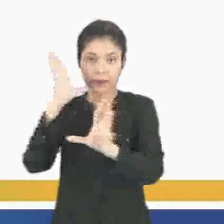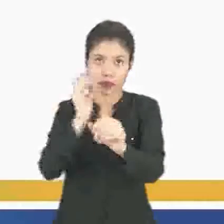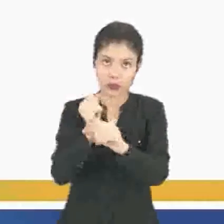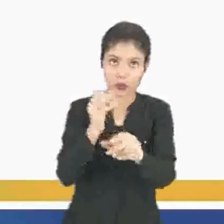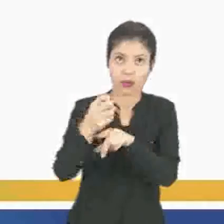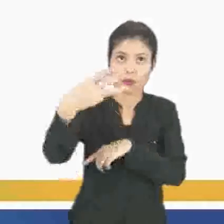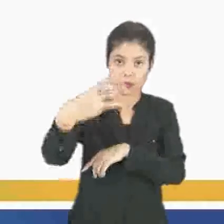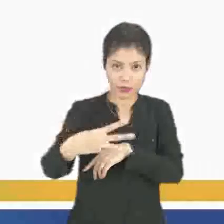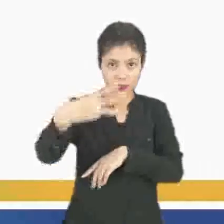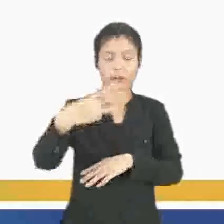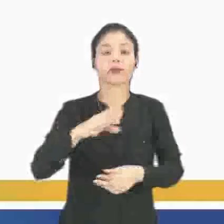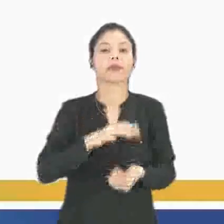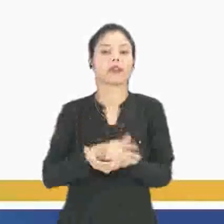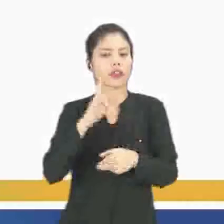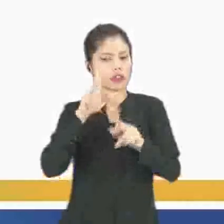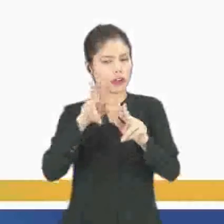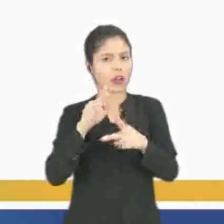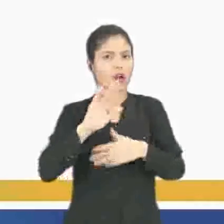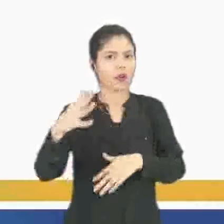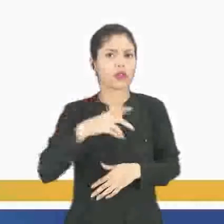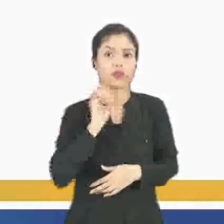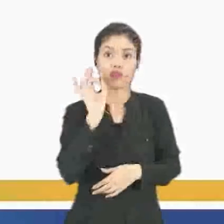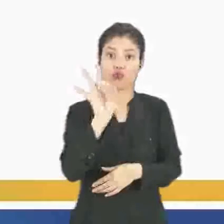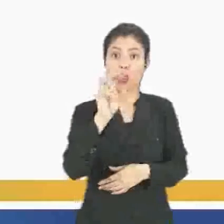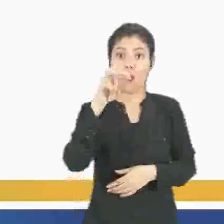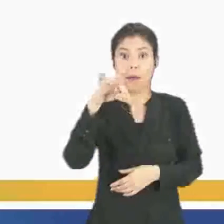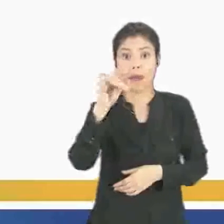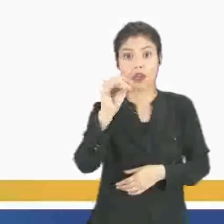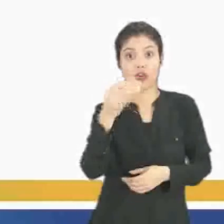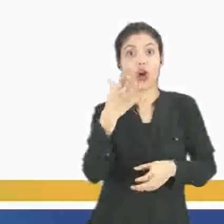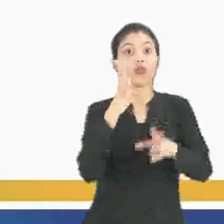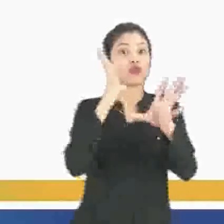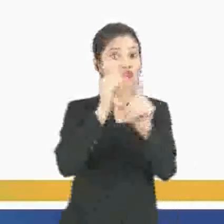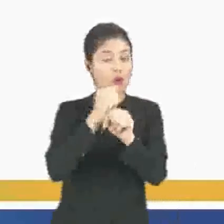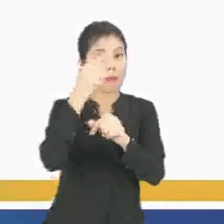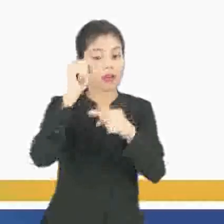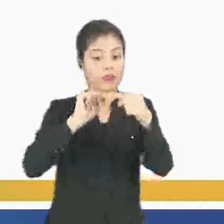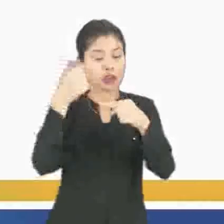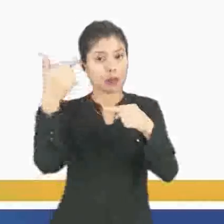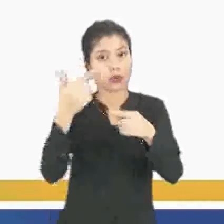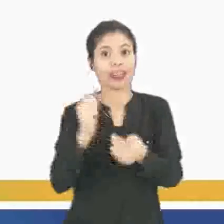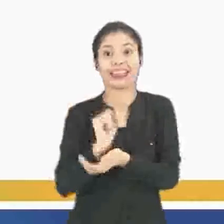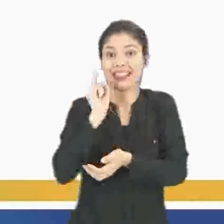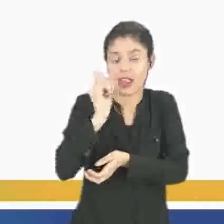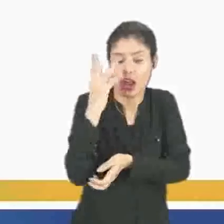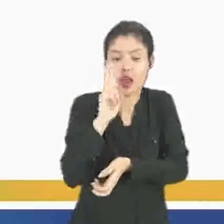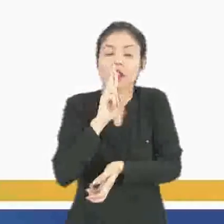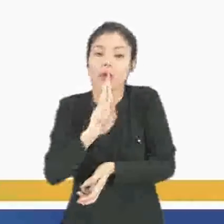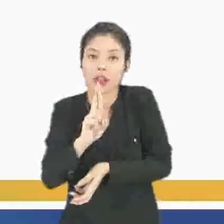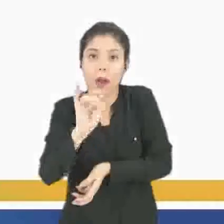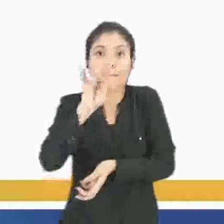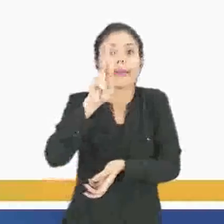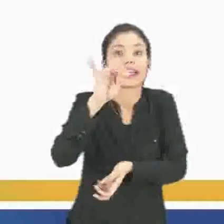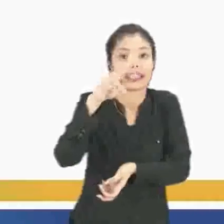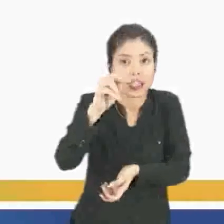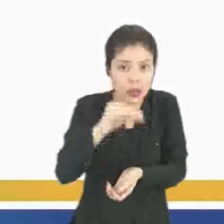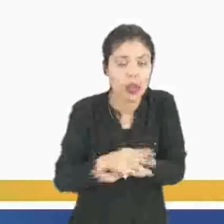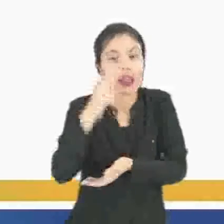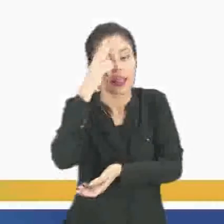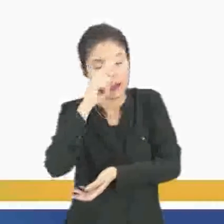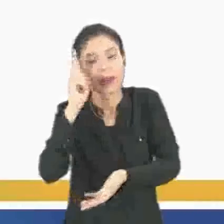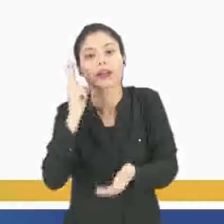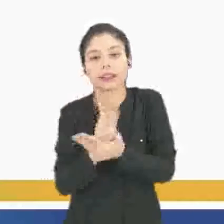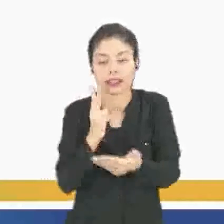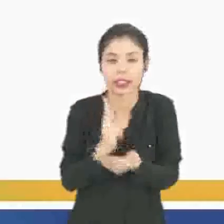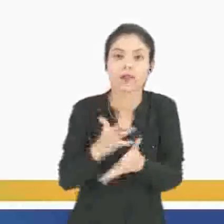3. Então, temos uma diferença. Quando for só o ponto médio, soma e divide por 2. Se eu quiser calcular o baricentro, eu tenho que lembrar que eu